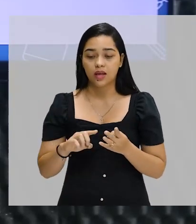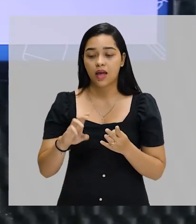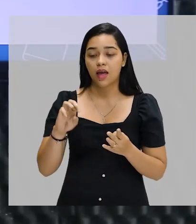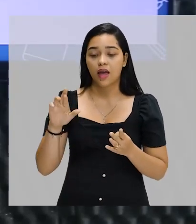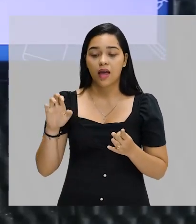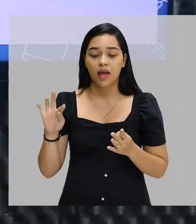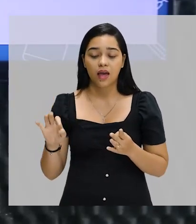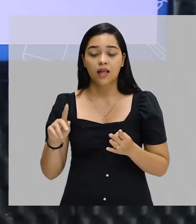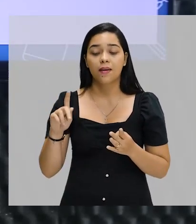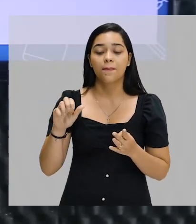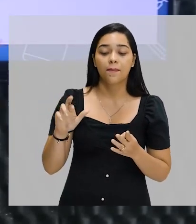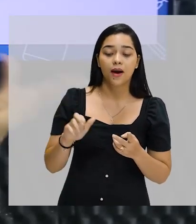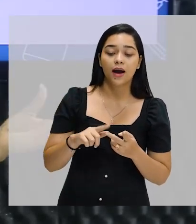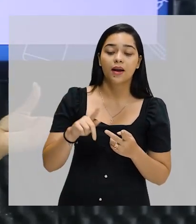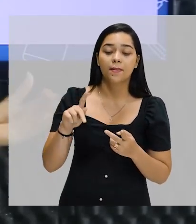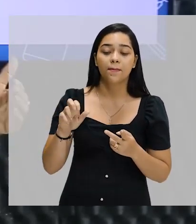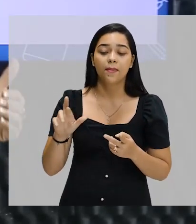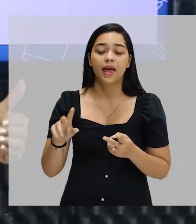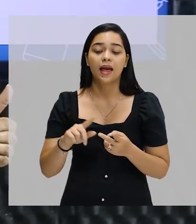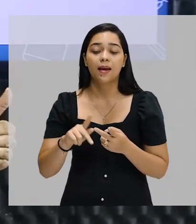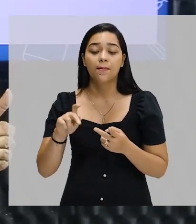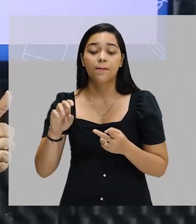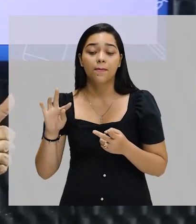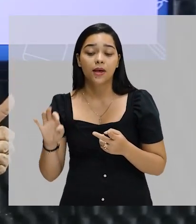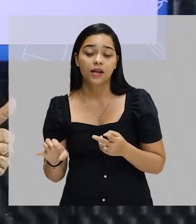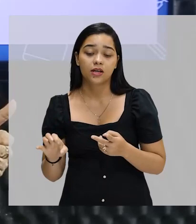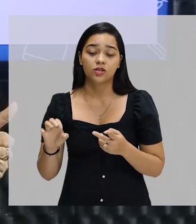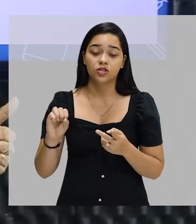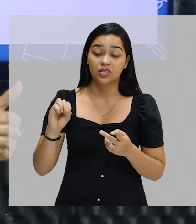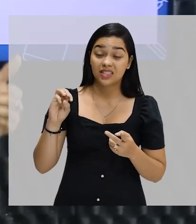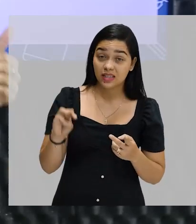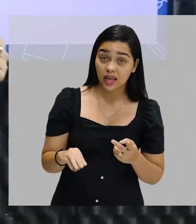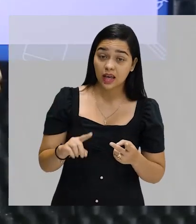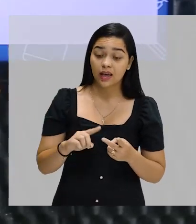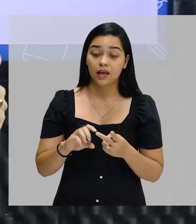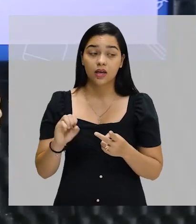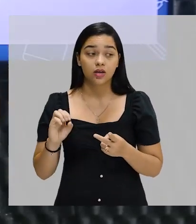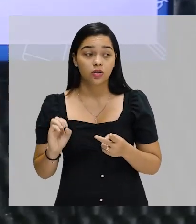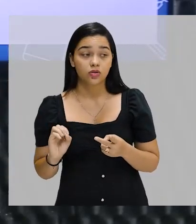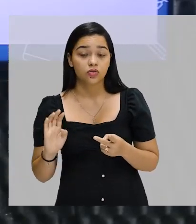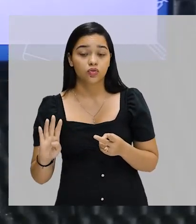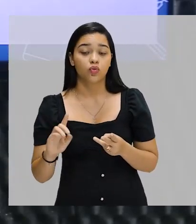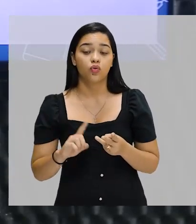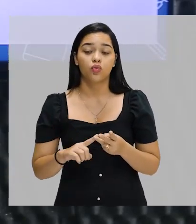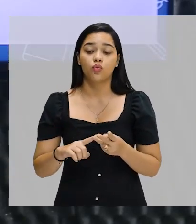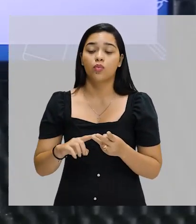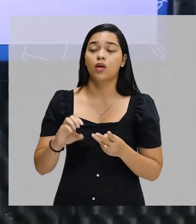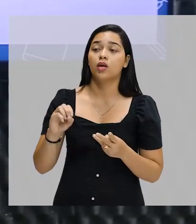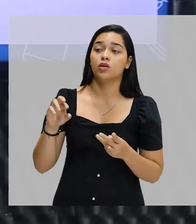entre, para, perante, por, sem, sob,